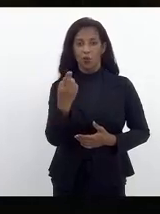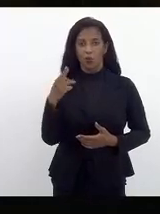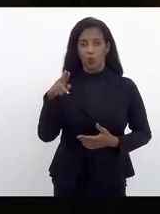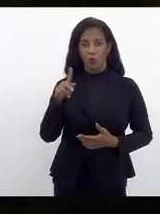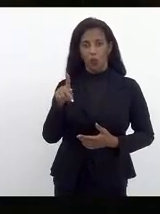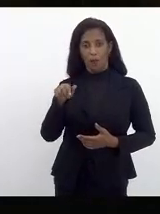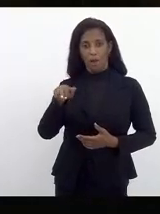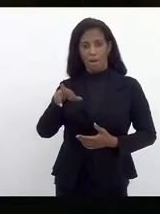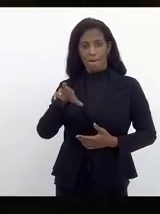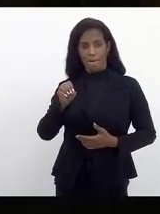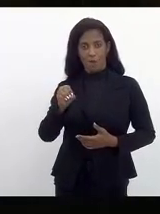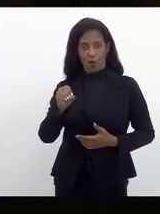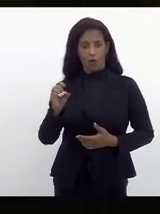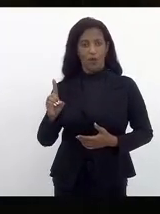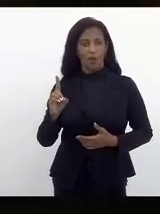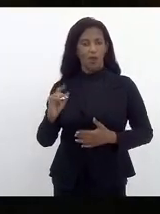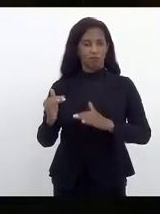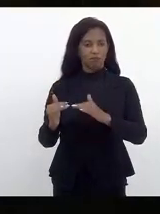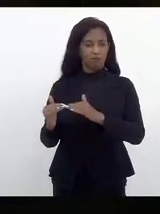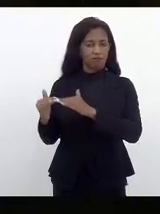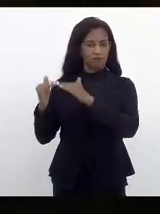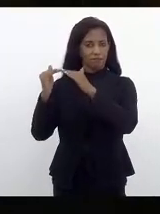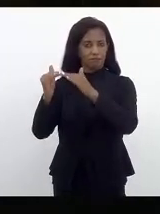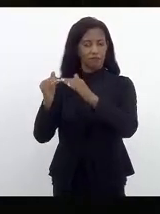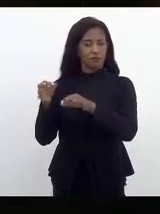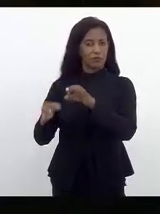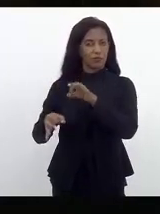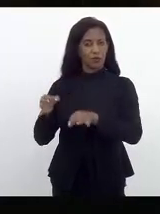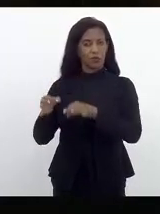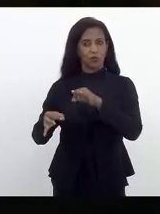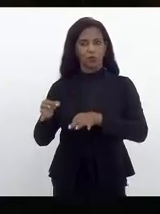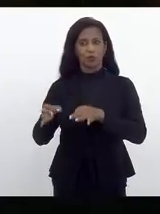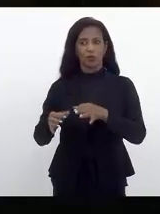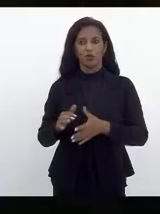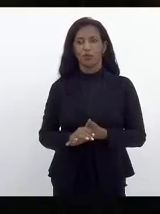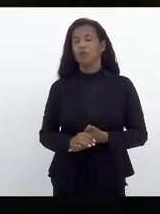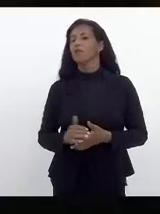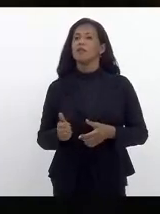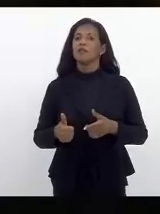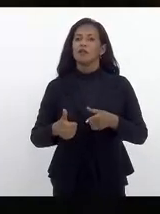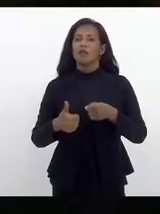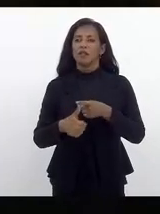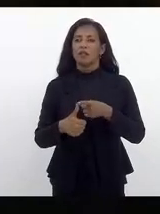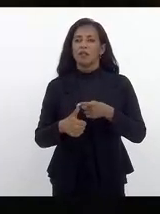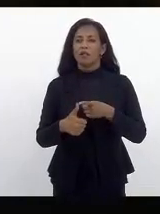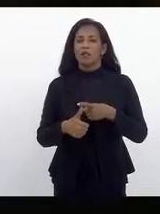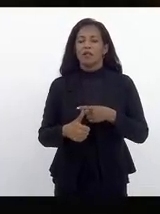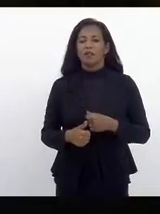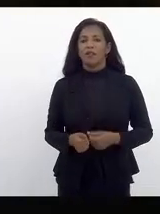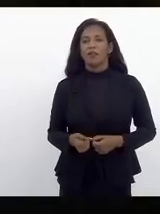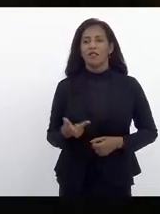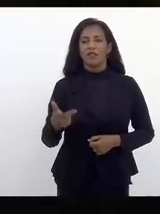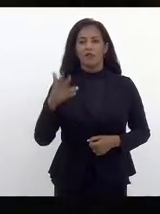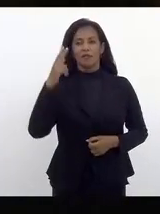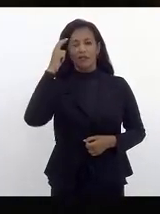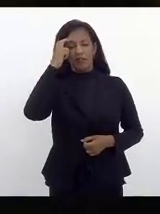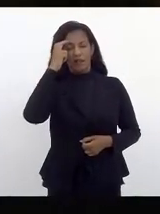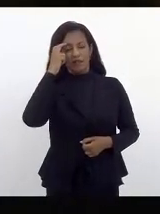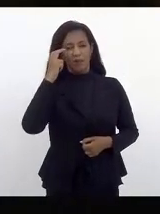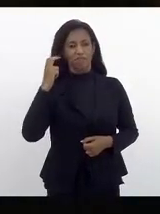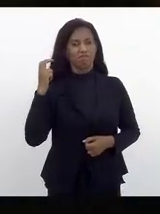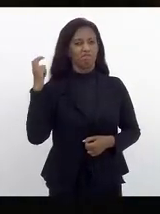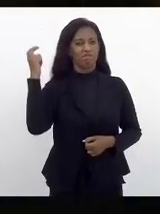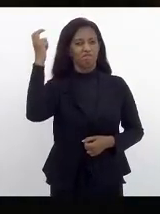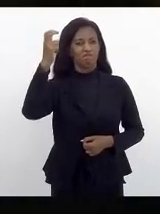Paulo Rangel, desembargador do Tribunal de Justiça do Estado do Rio de Janeiro, primeiro, pelo seu notório saber